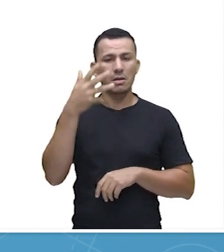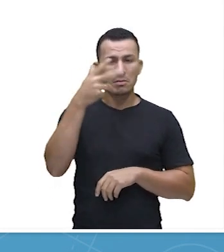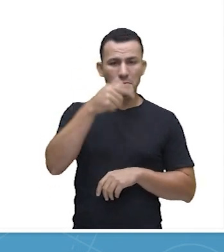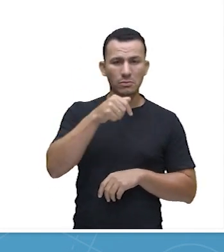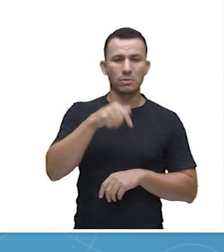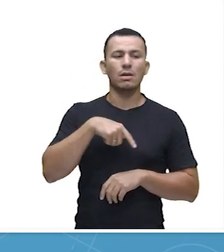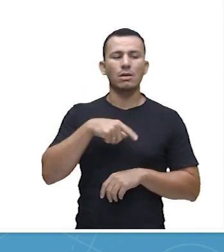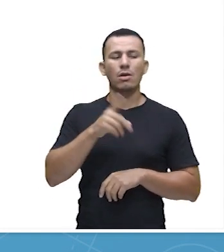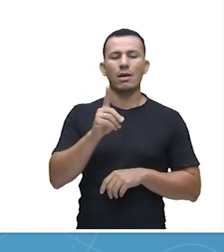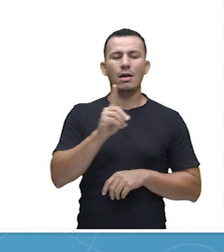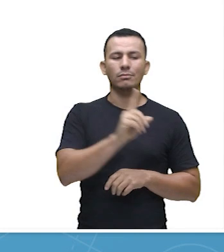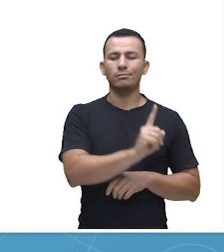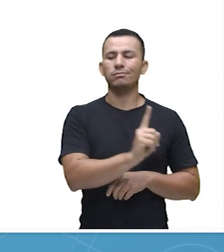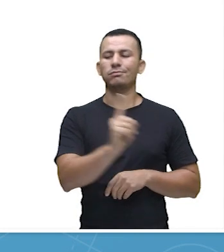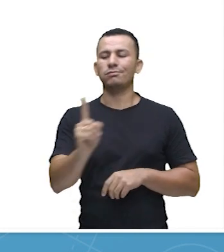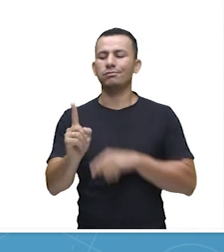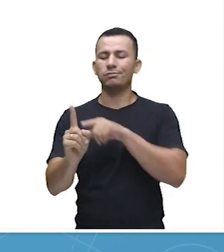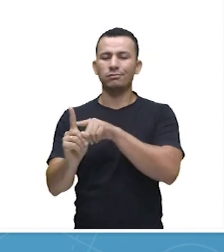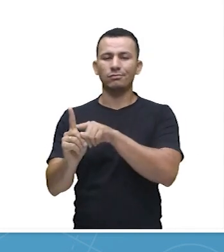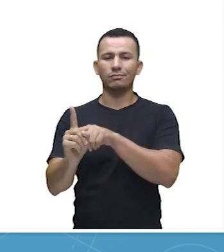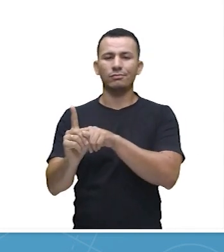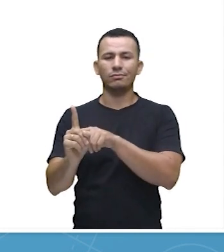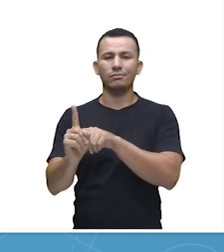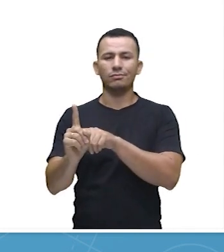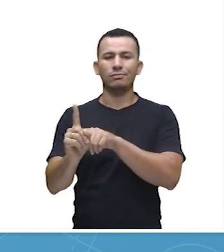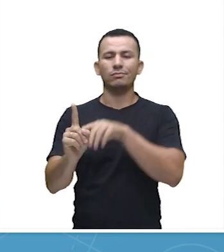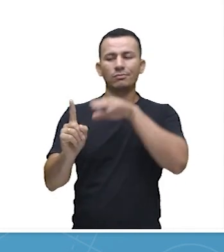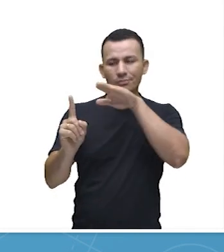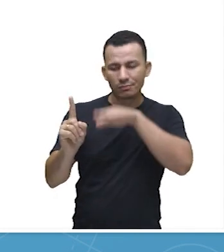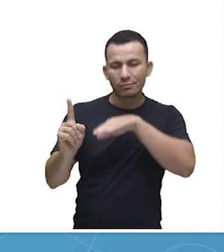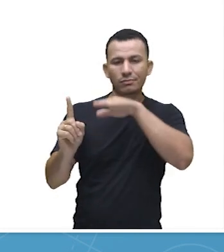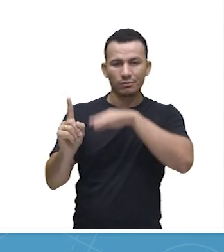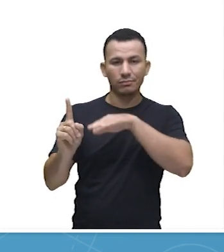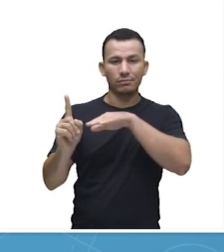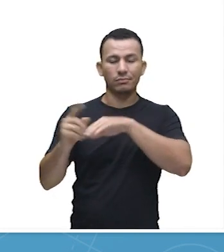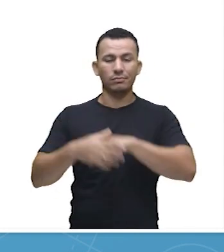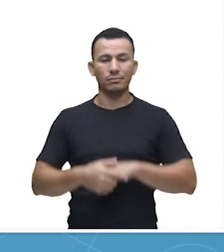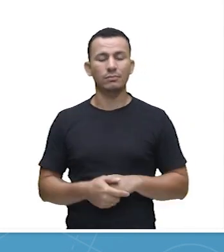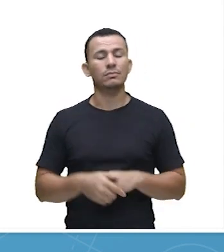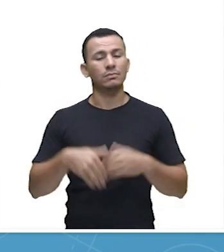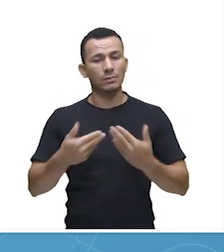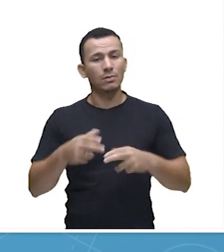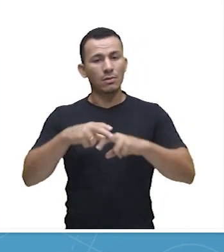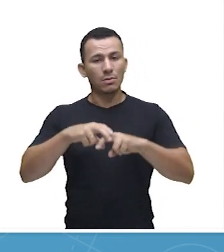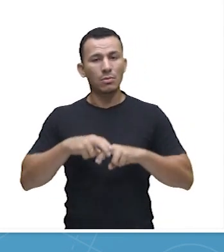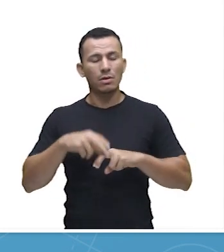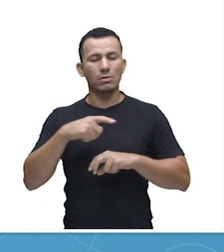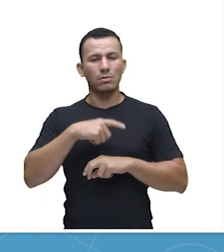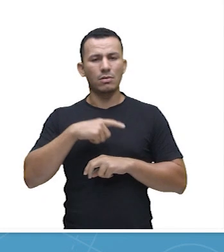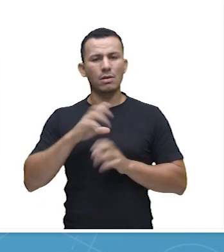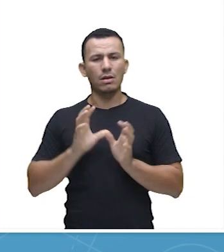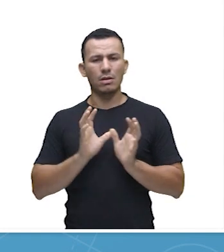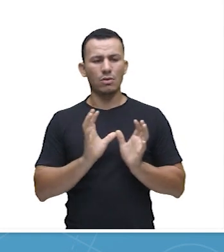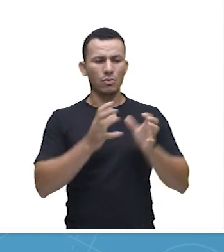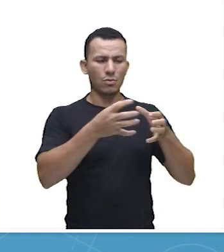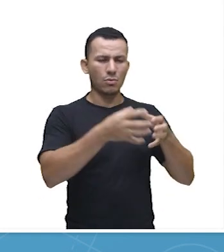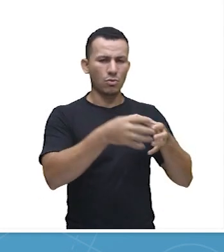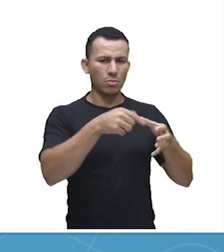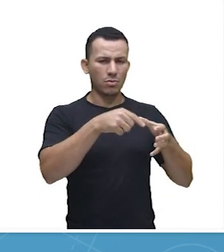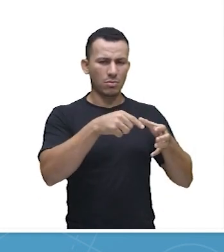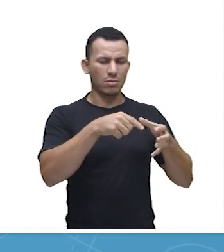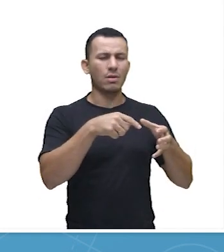M'Boi, passando a viver somente para o seu culto. Havia, porém, entre os cangangues, um jovem guerreiro